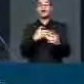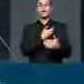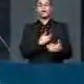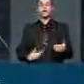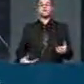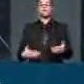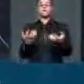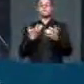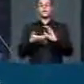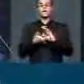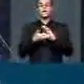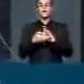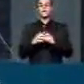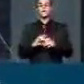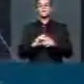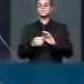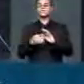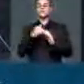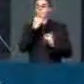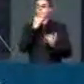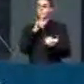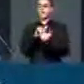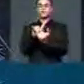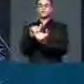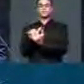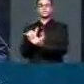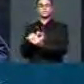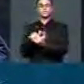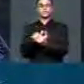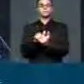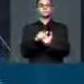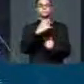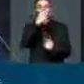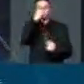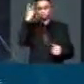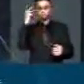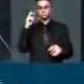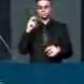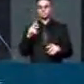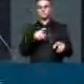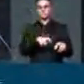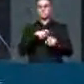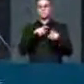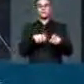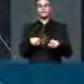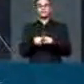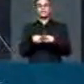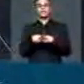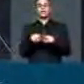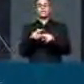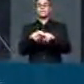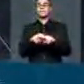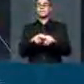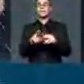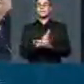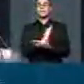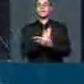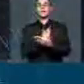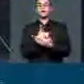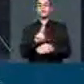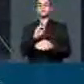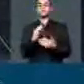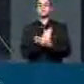anistiar reassentados, criar política de incentivo de assistência técnica através de alguns órgãos dentro do governo federal, a gente